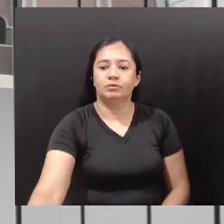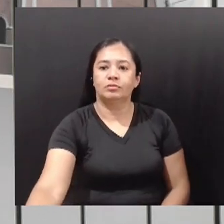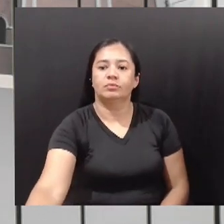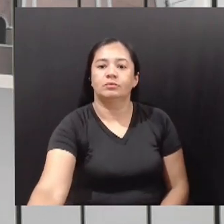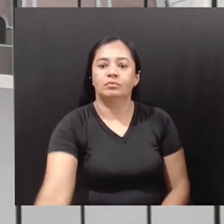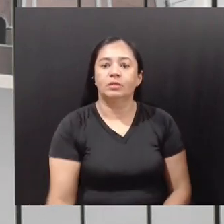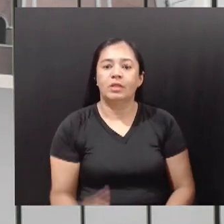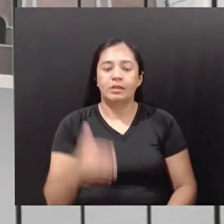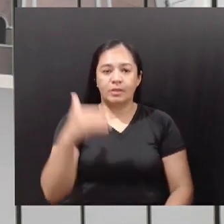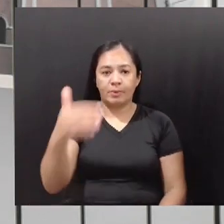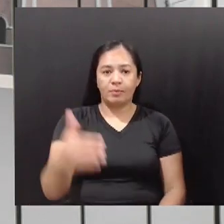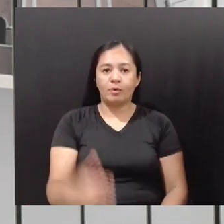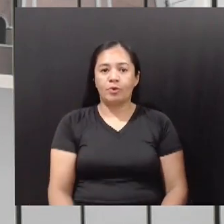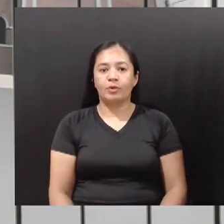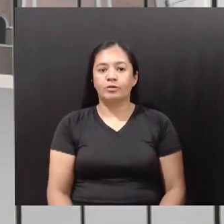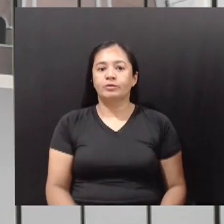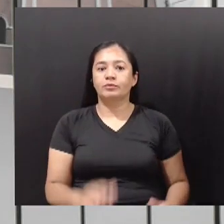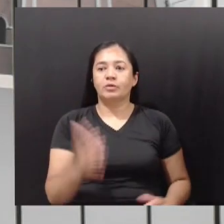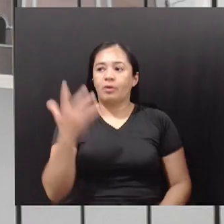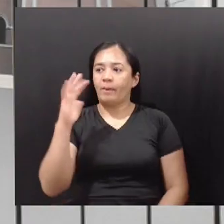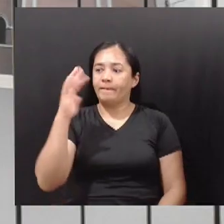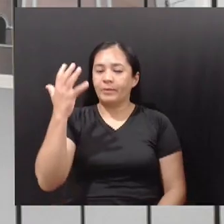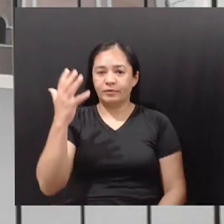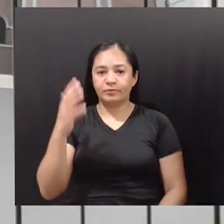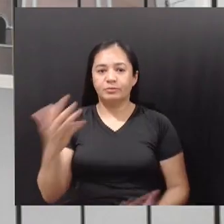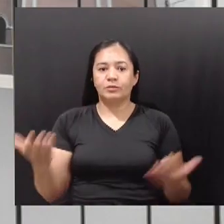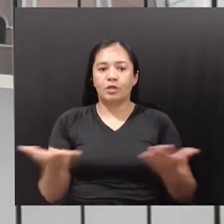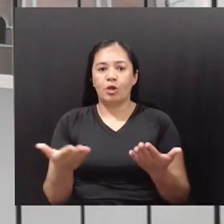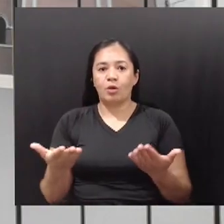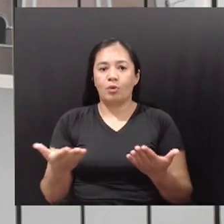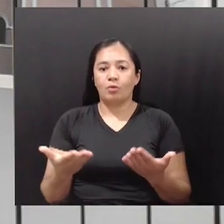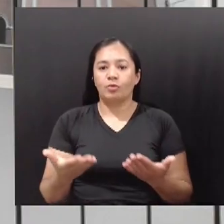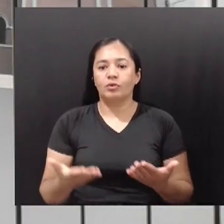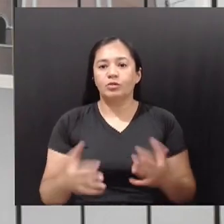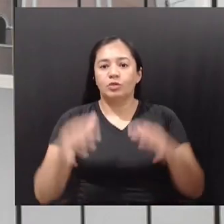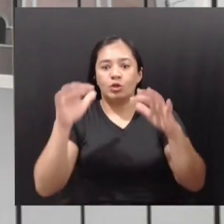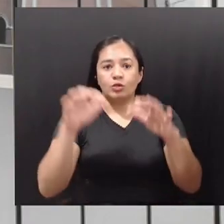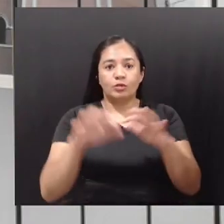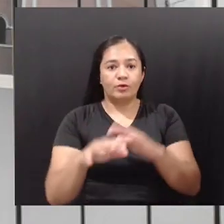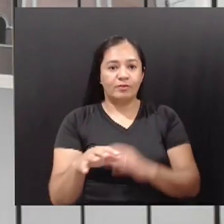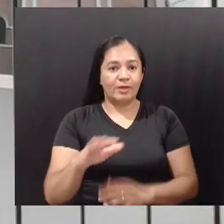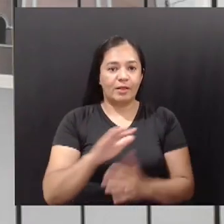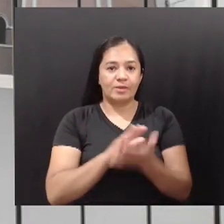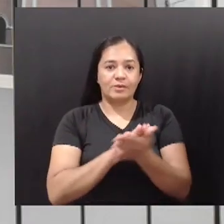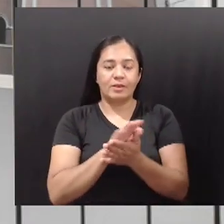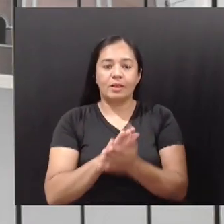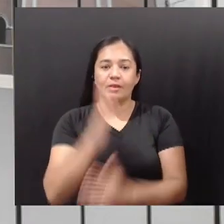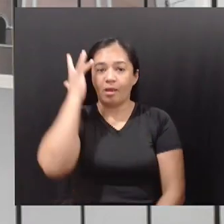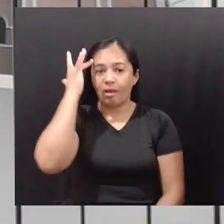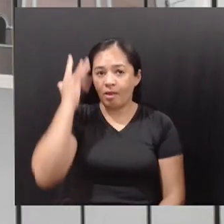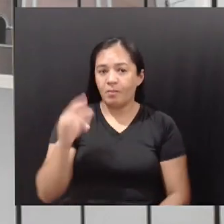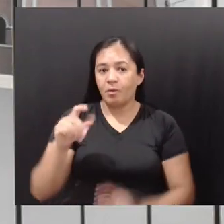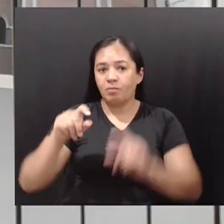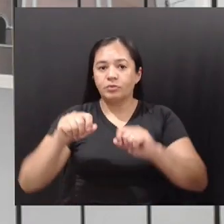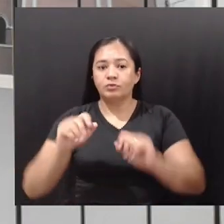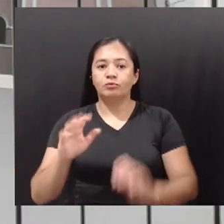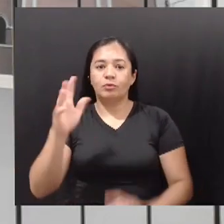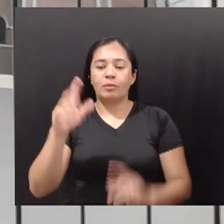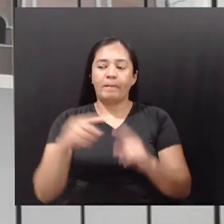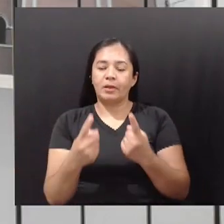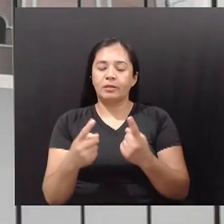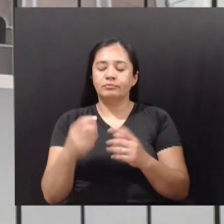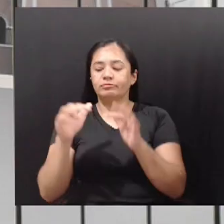tem a previsão do tempo, para hoje não tem previsão de chuva, amanhã pode ser que ela venha, mas para o fim de semana